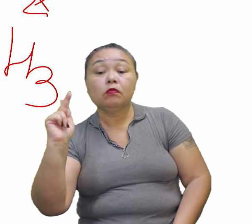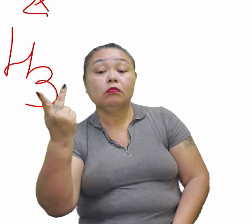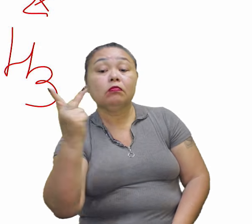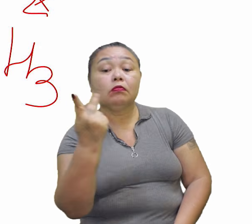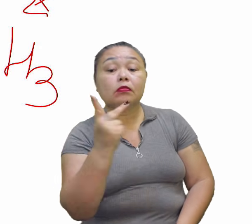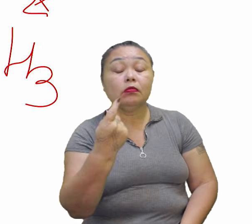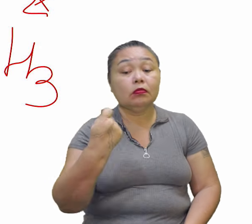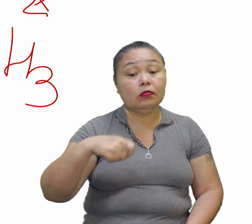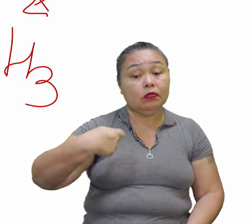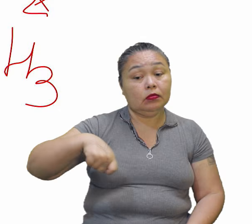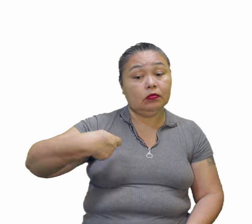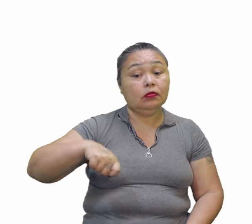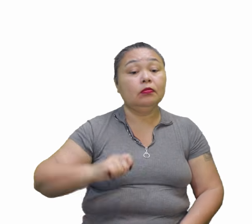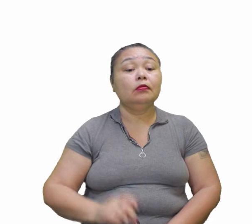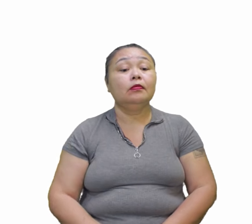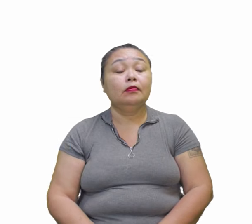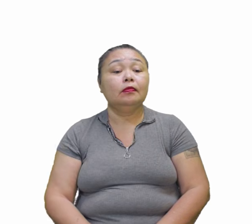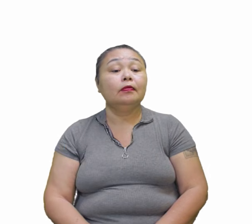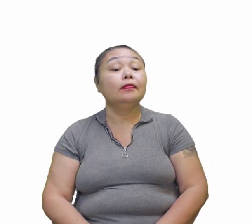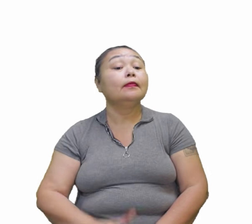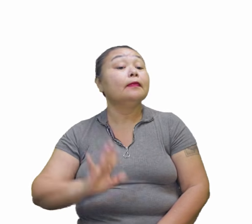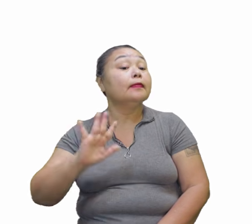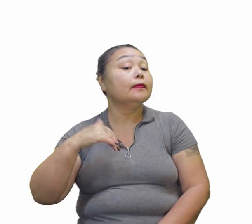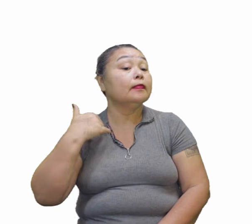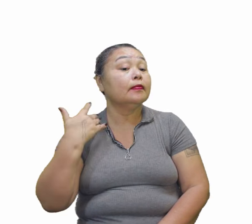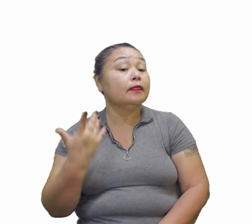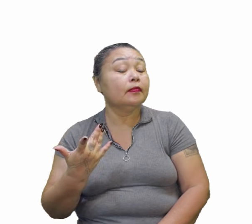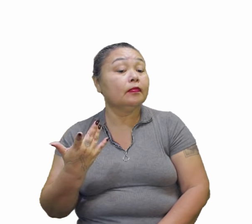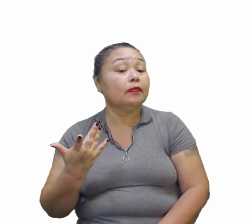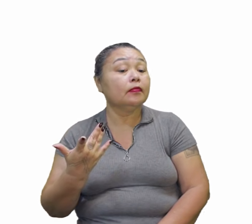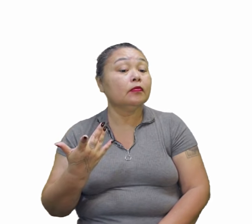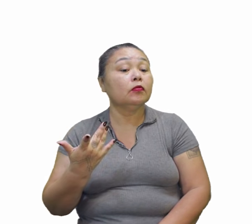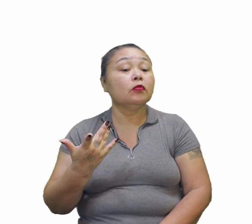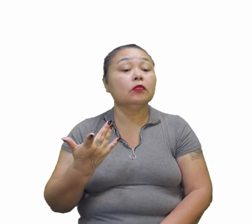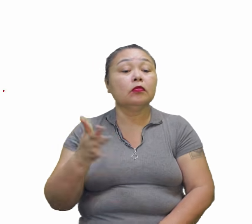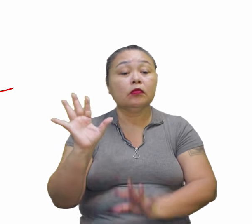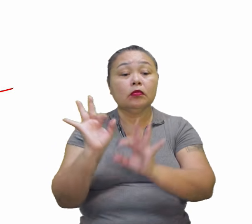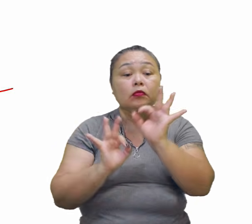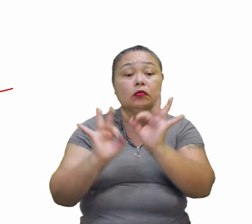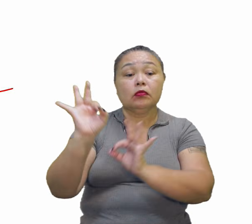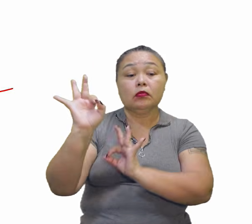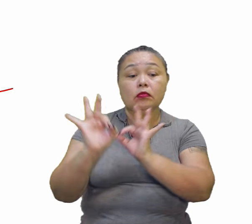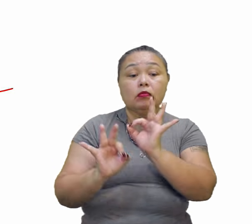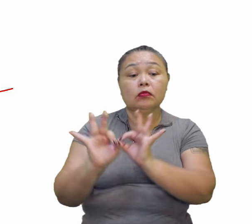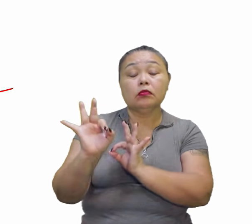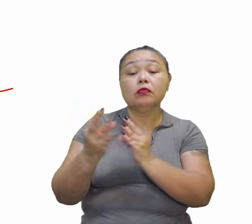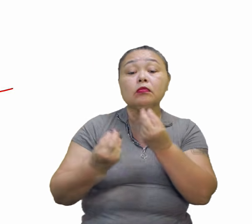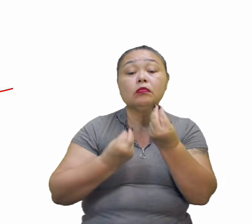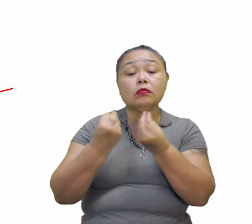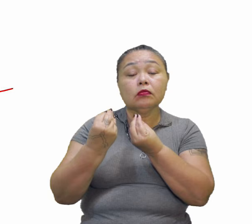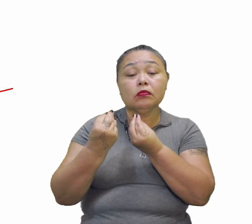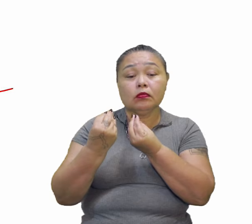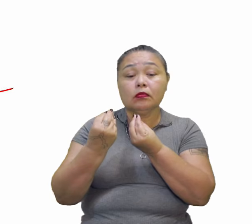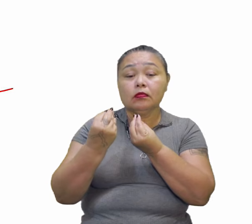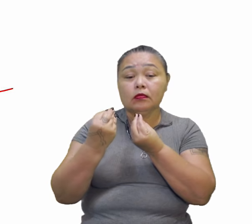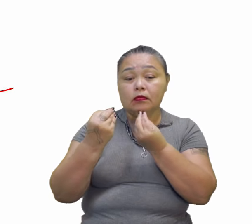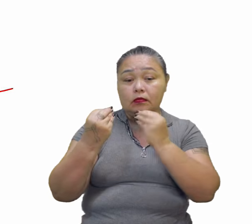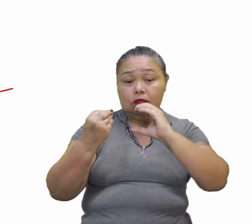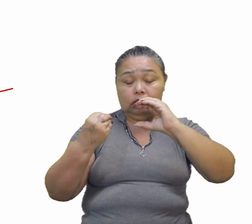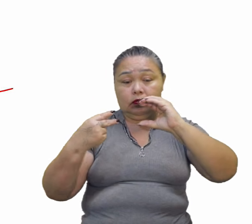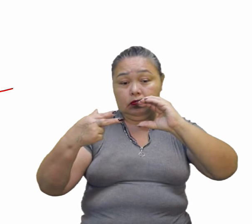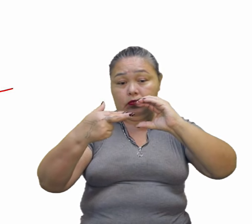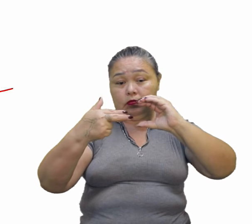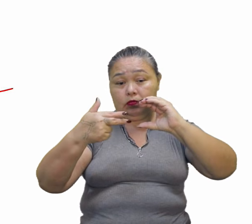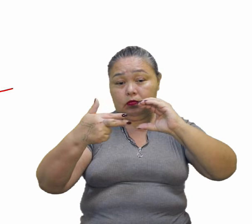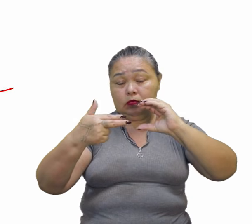hidrogênio necessária. Então, se a gente for organizar esse cara, ele vai ficar como? Vamos colocar uma ligação dupla